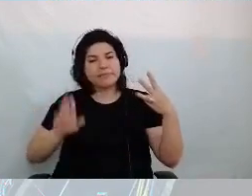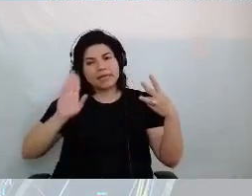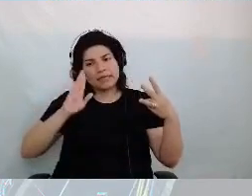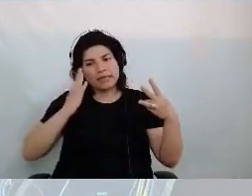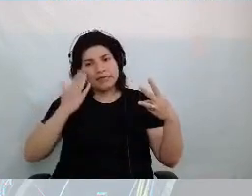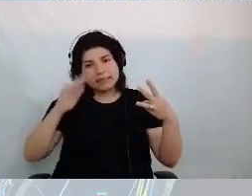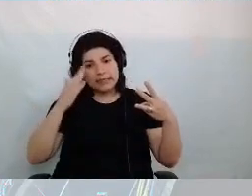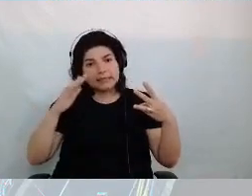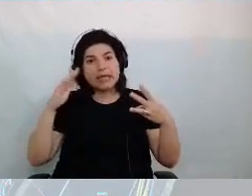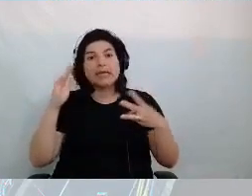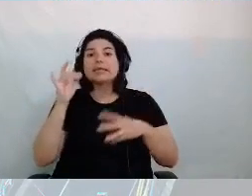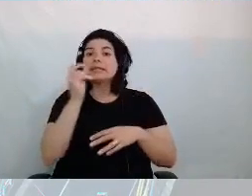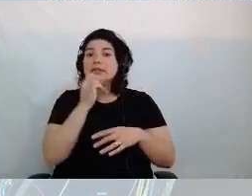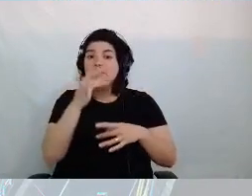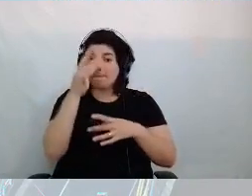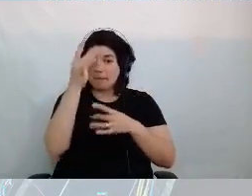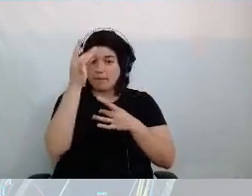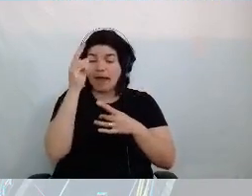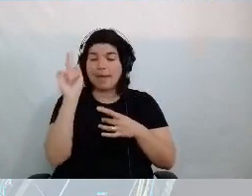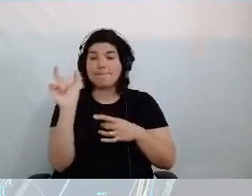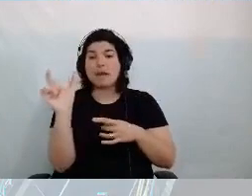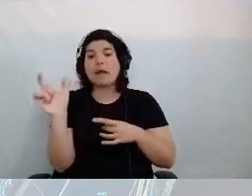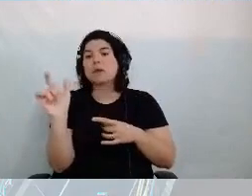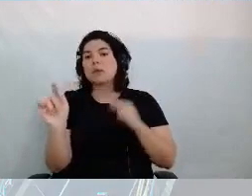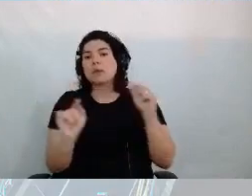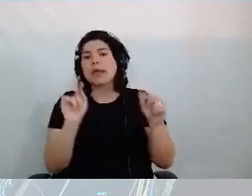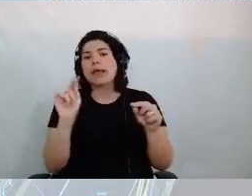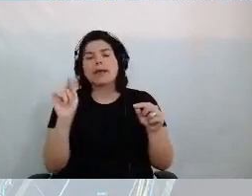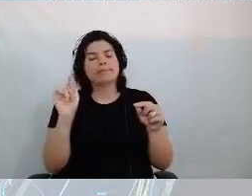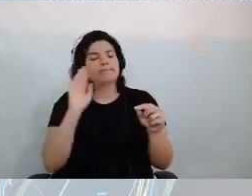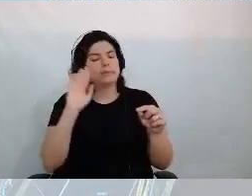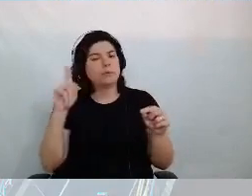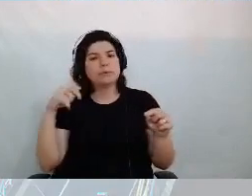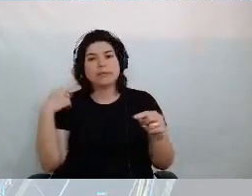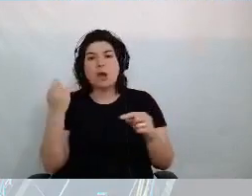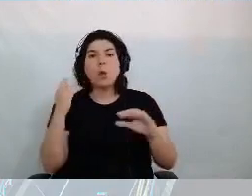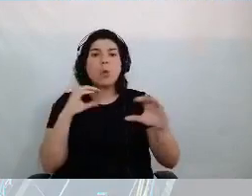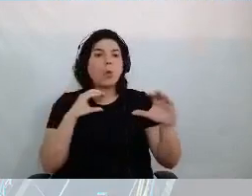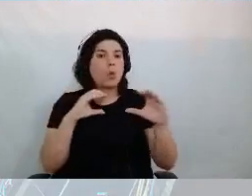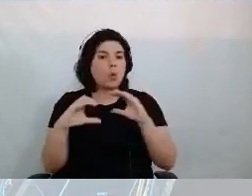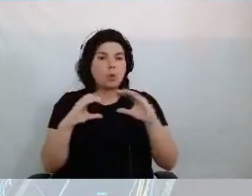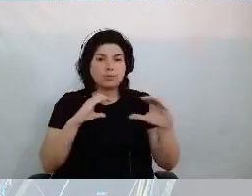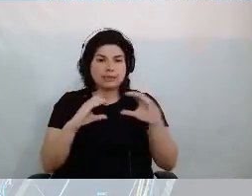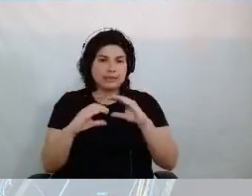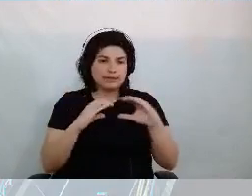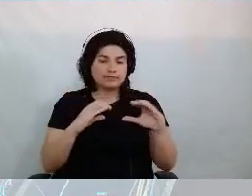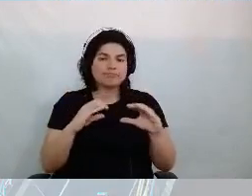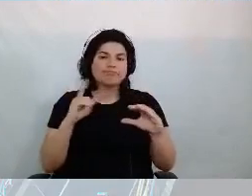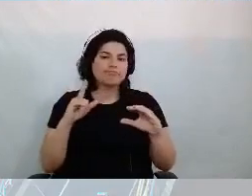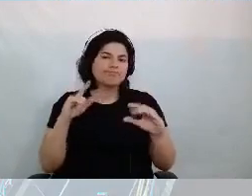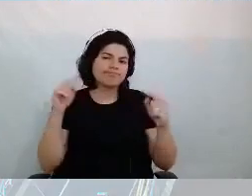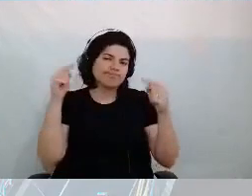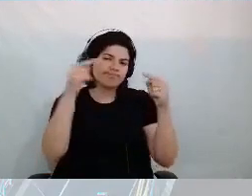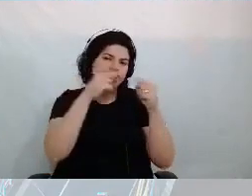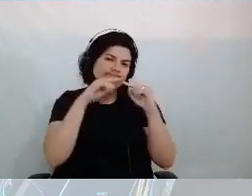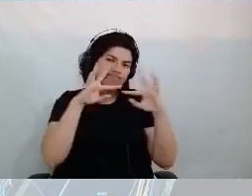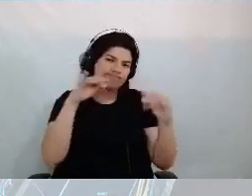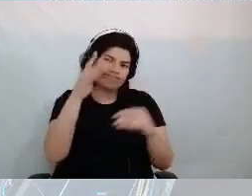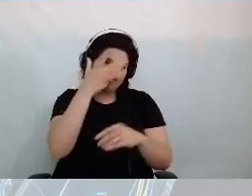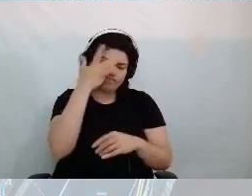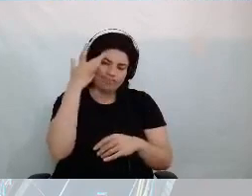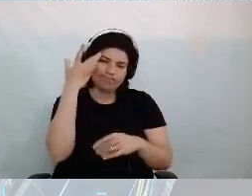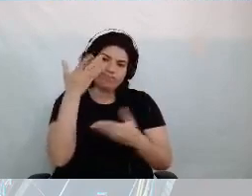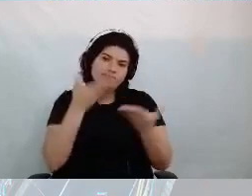do teste de performance, a palavra-chave aqui é comunicação. Então, eu ter o alinhamento entre todos os envolvidos, então vamos pensar que é